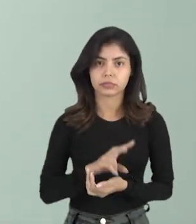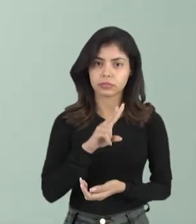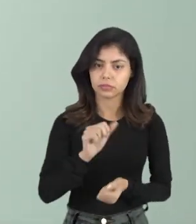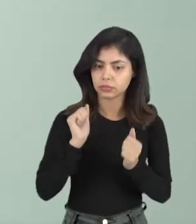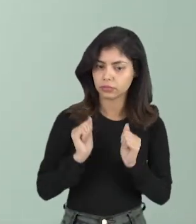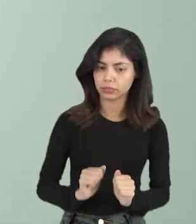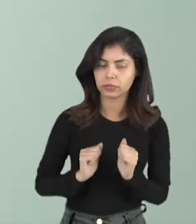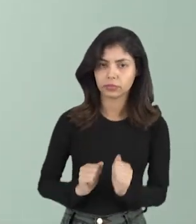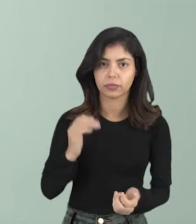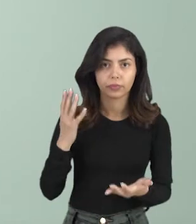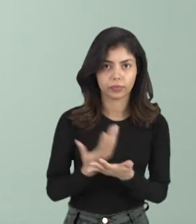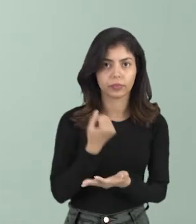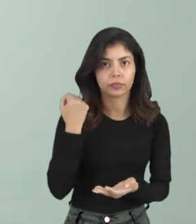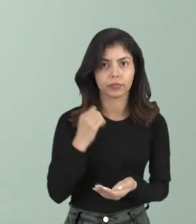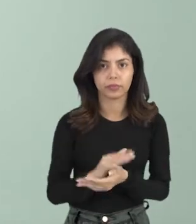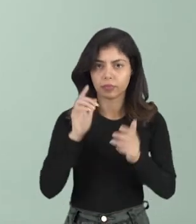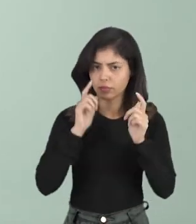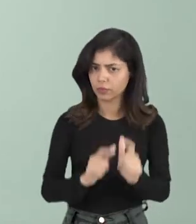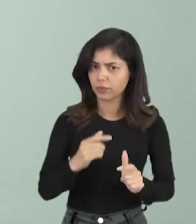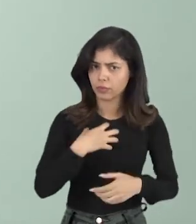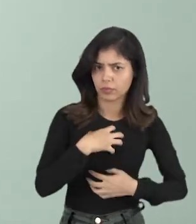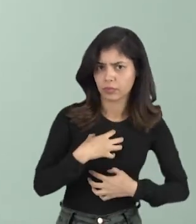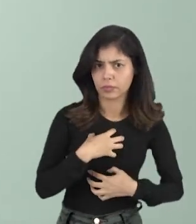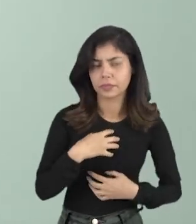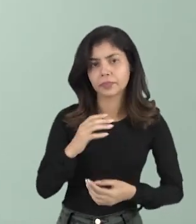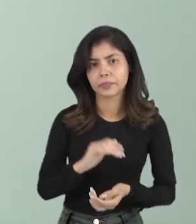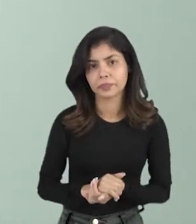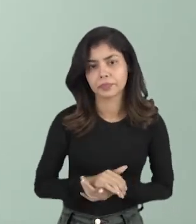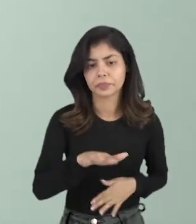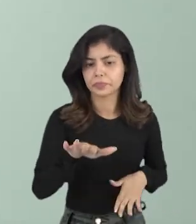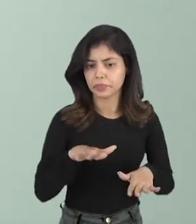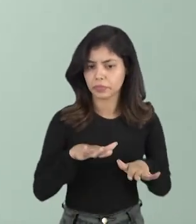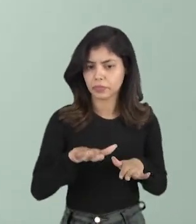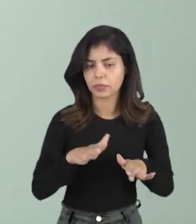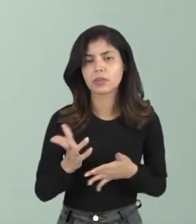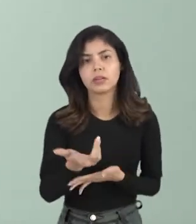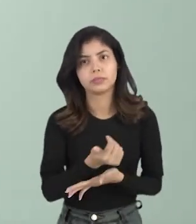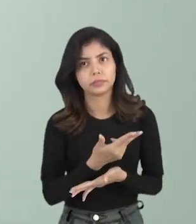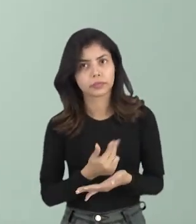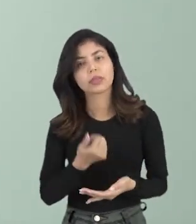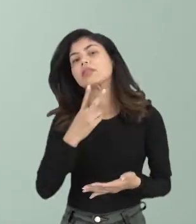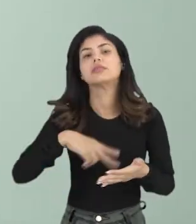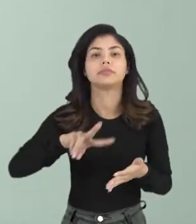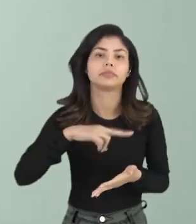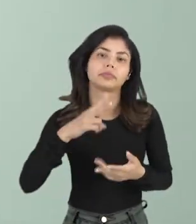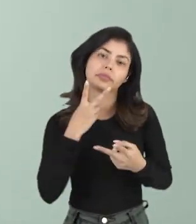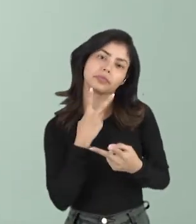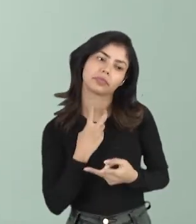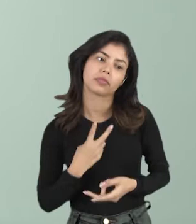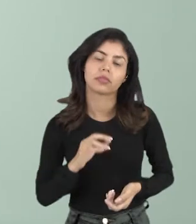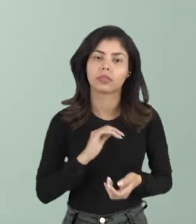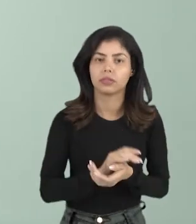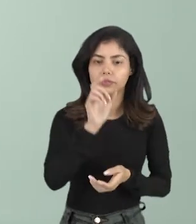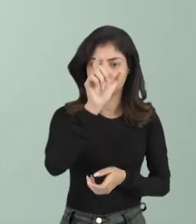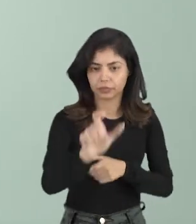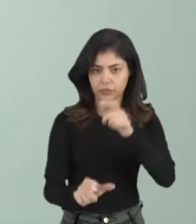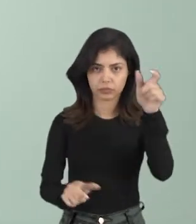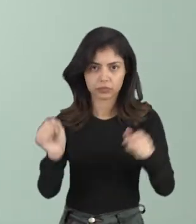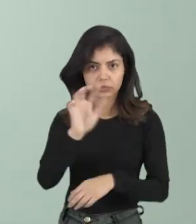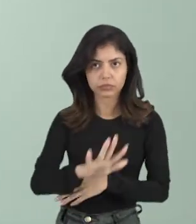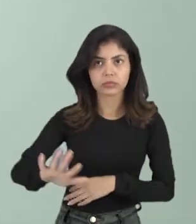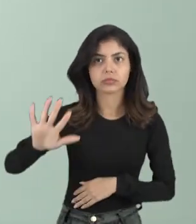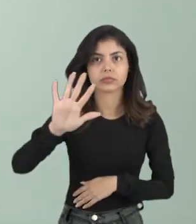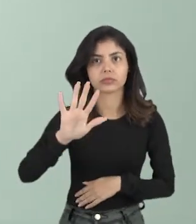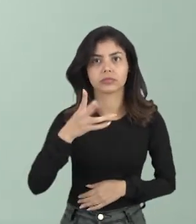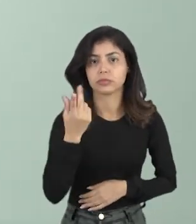ela possa ser captada naquele momento. O movimento artístico, a dança, a voz, a performance no